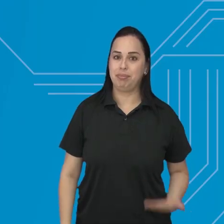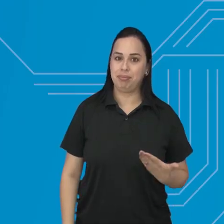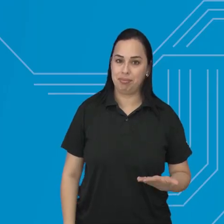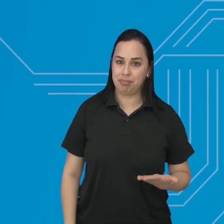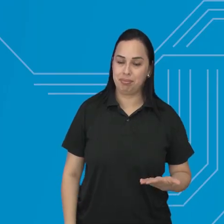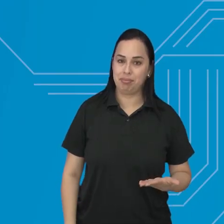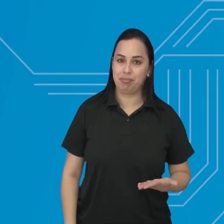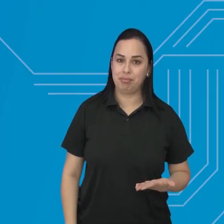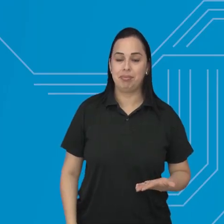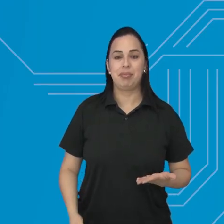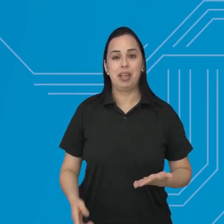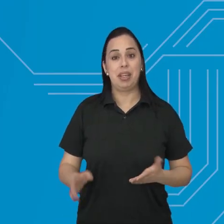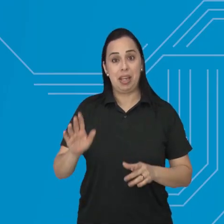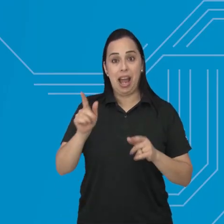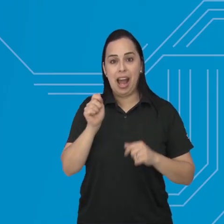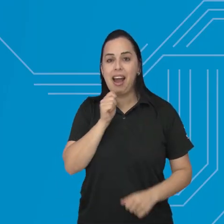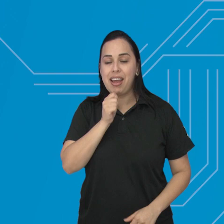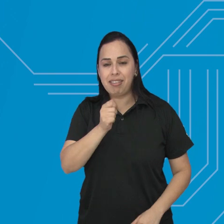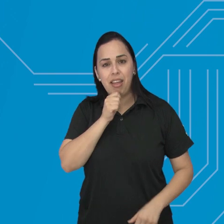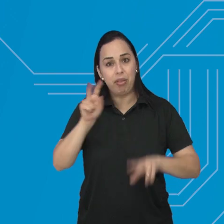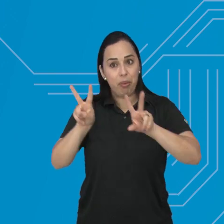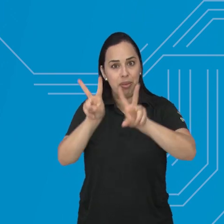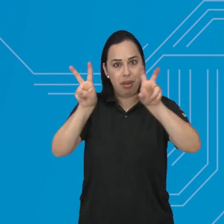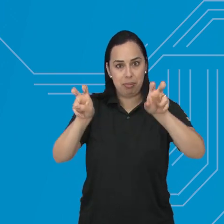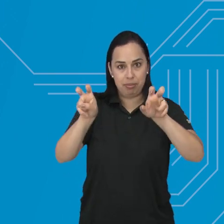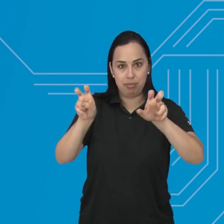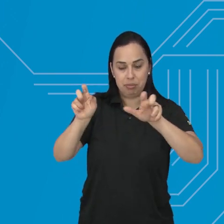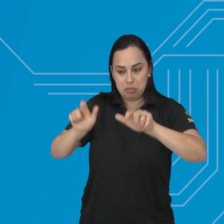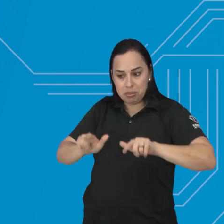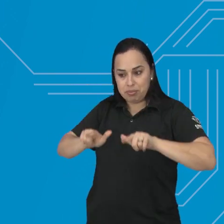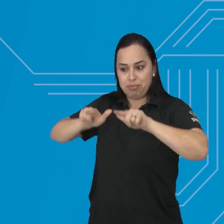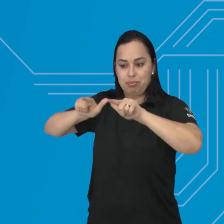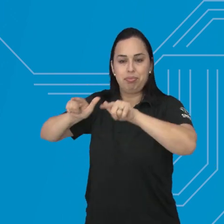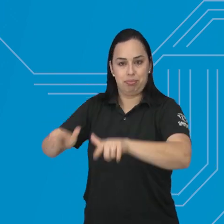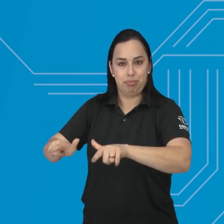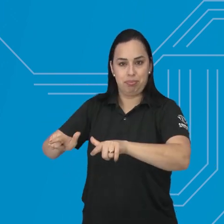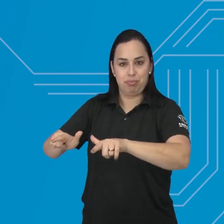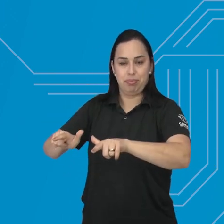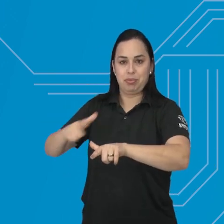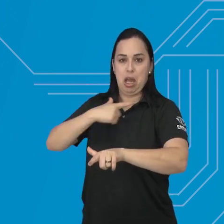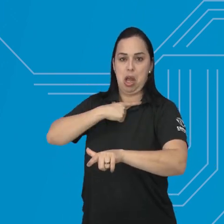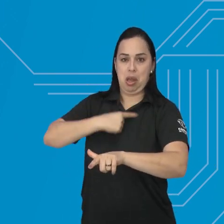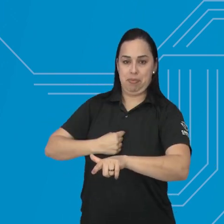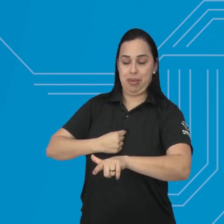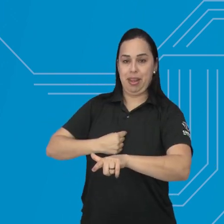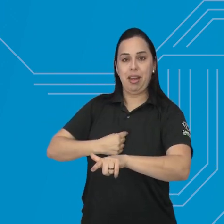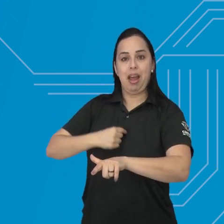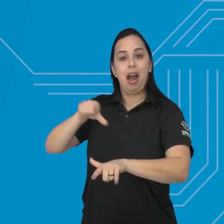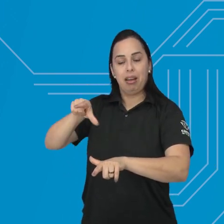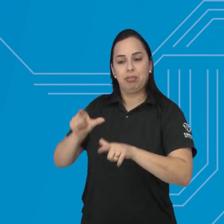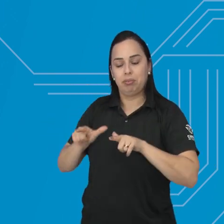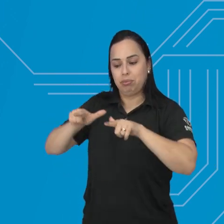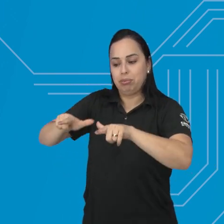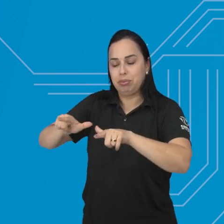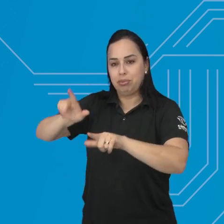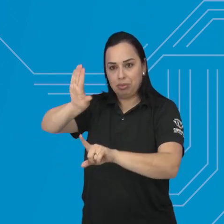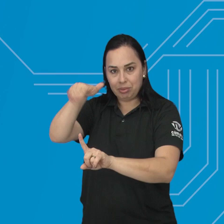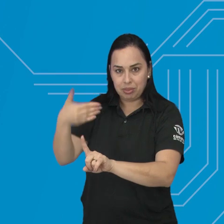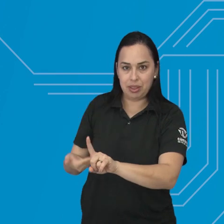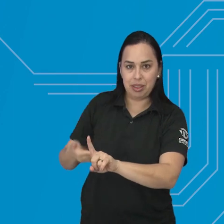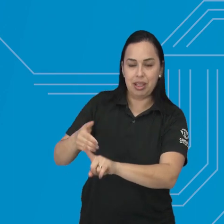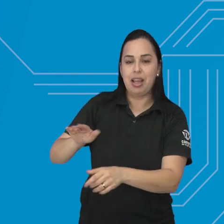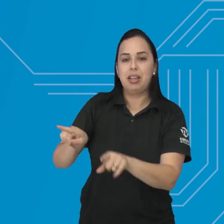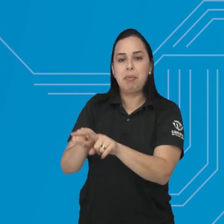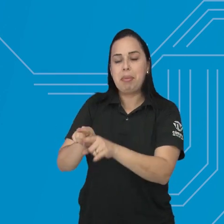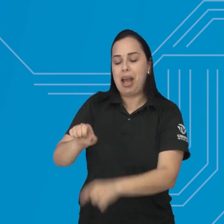E ainda falando de homenagens, a Câmara concedeu uma medalha de mérito legislativo à ACM de São José dos Campos. A